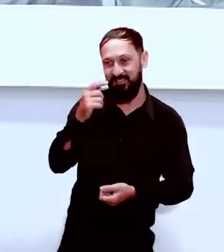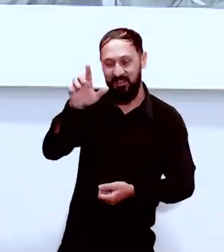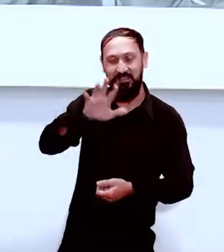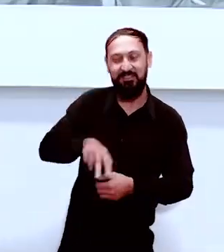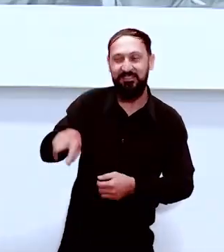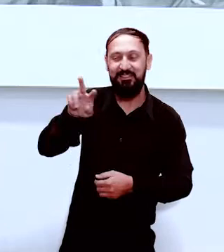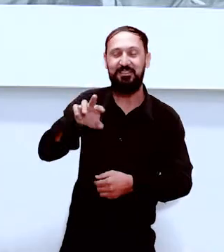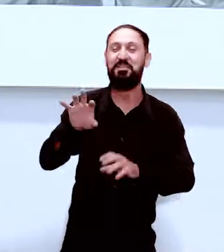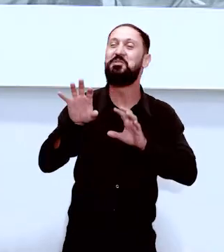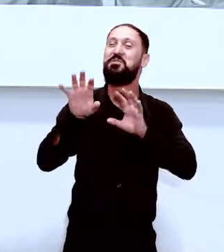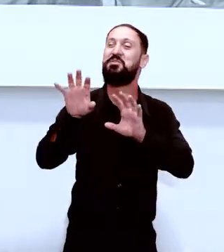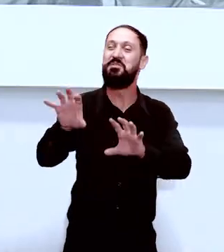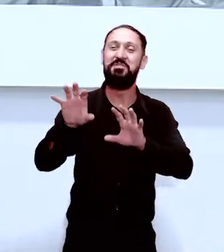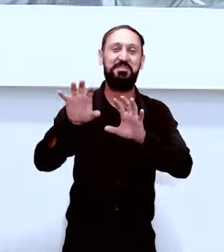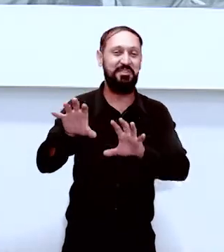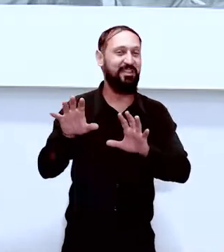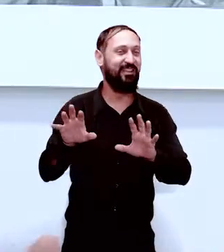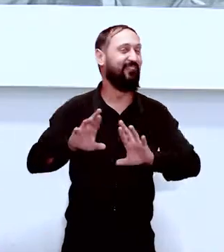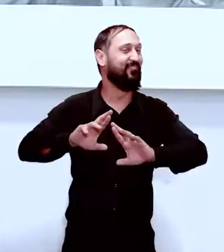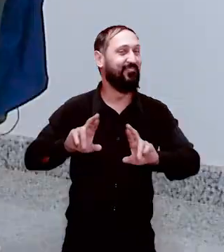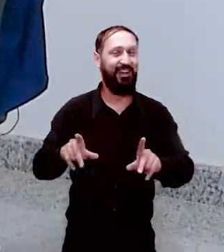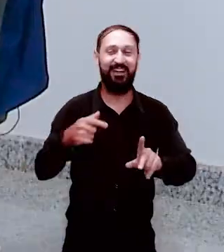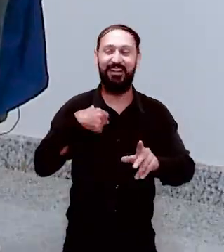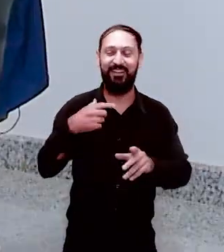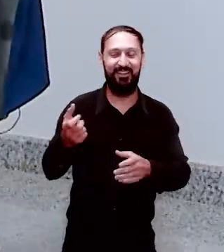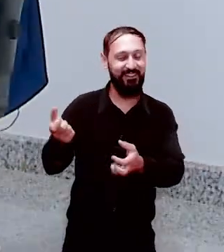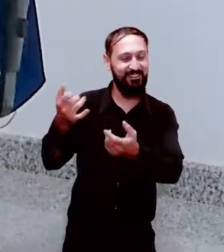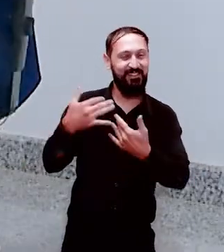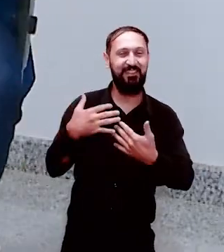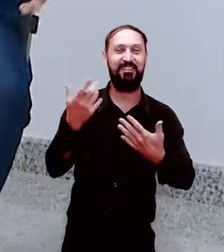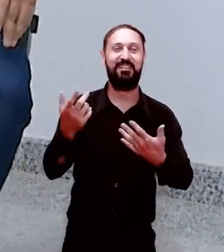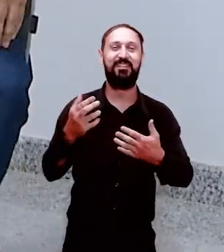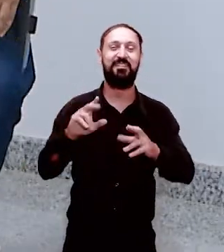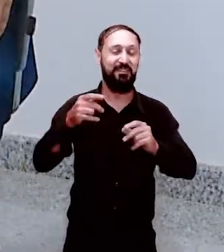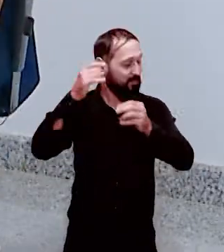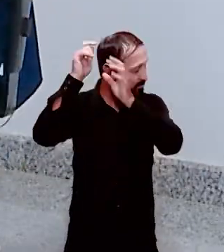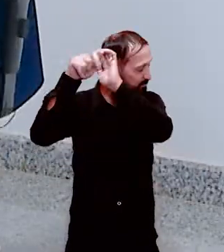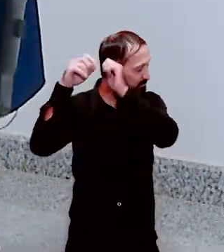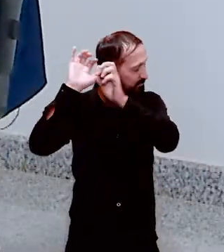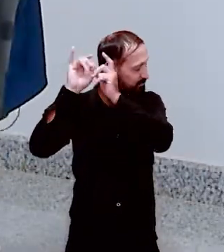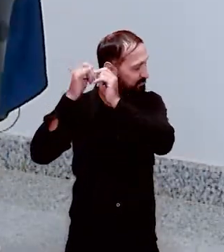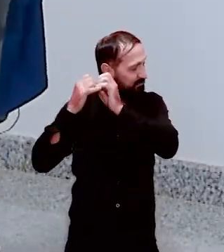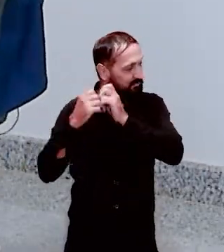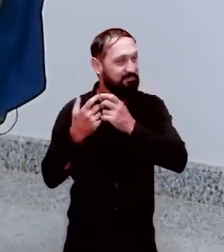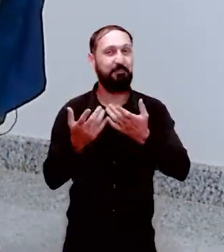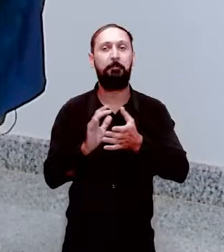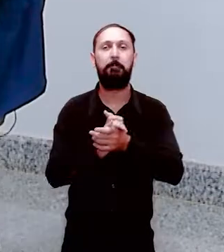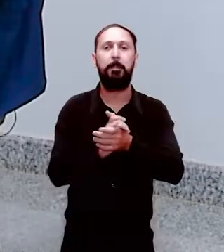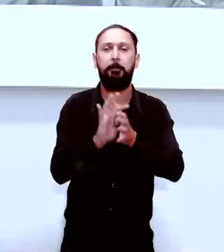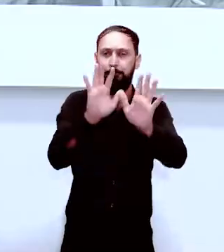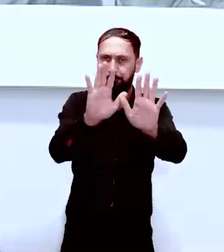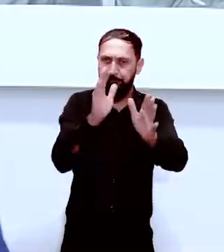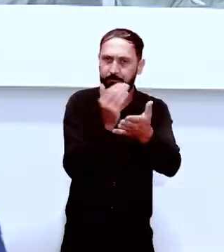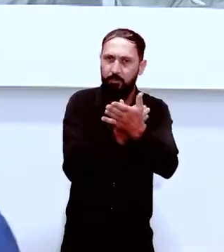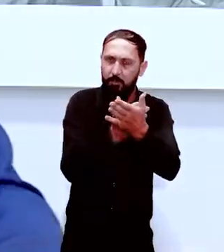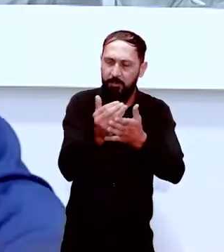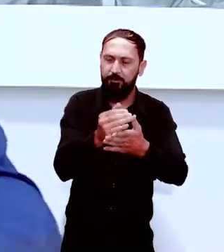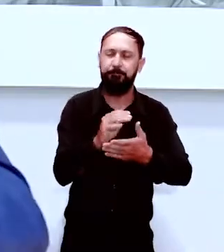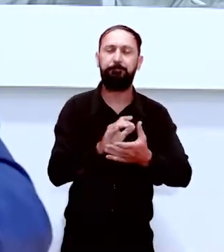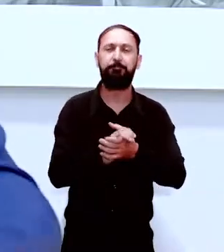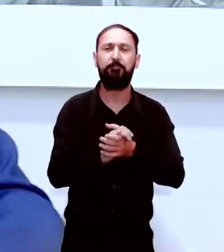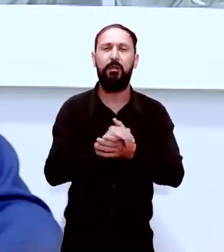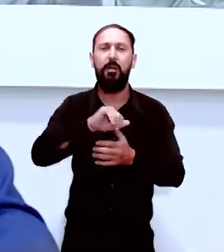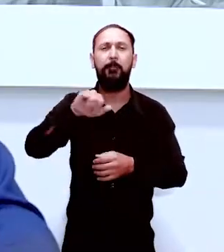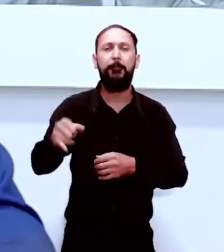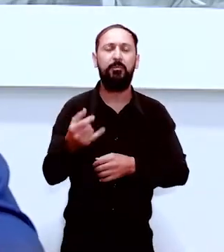E já dá para ver, né, todo o visual que ela preparou aqui pra gente, né, as tranças, toda... Eugênia, vamos